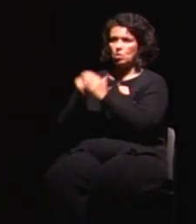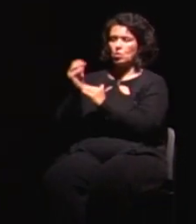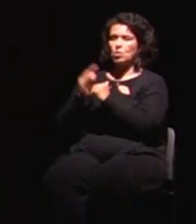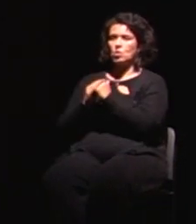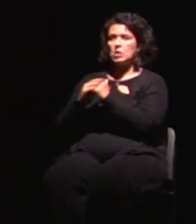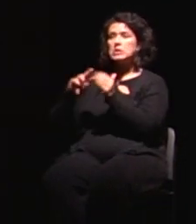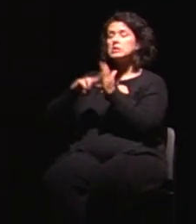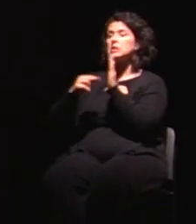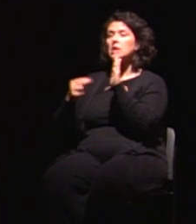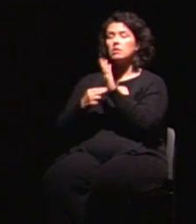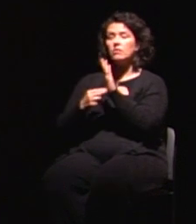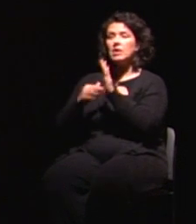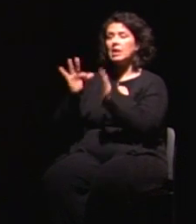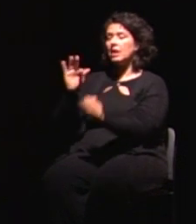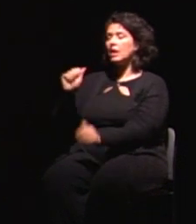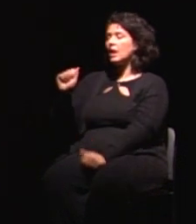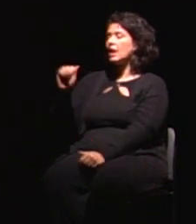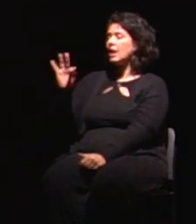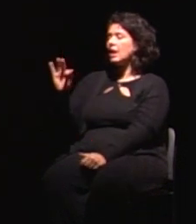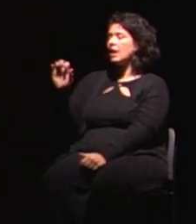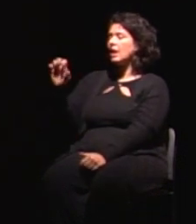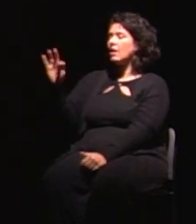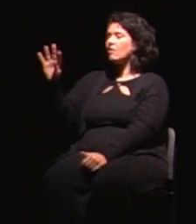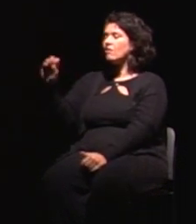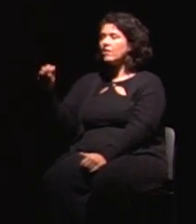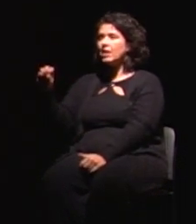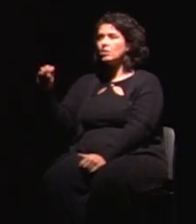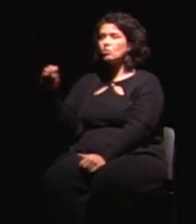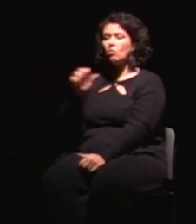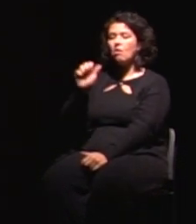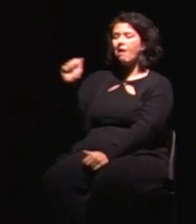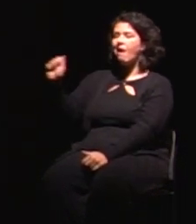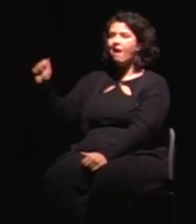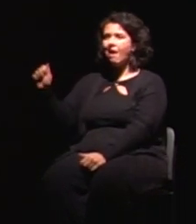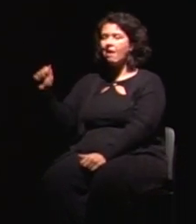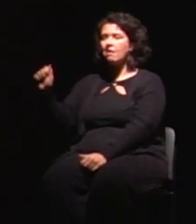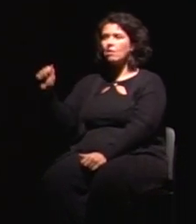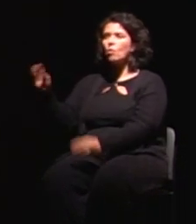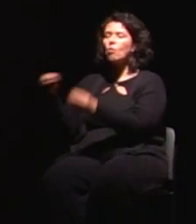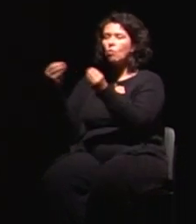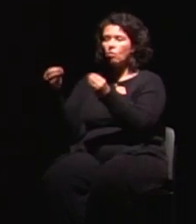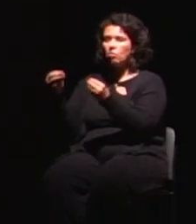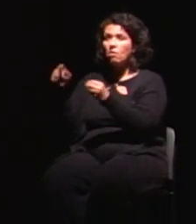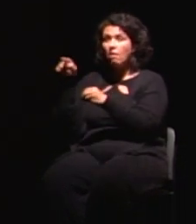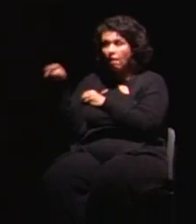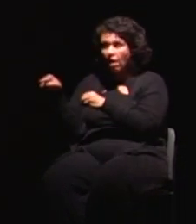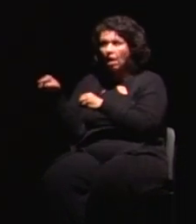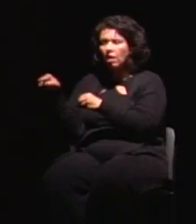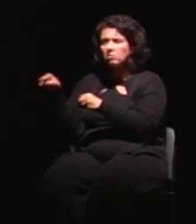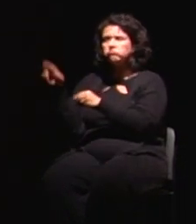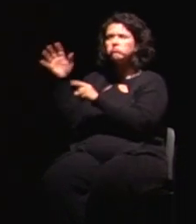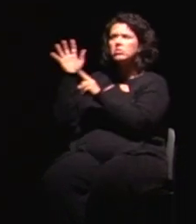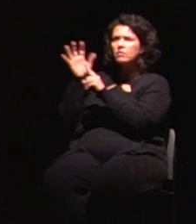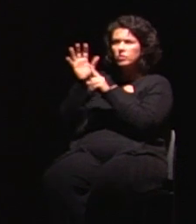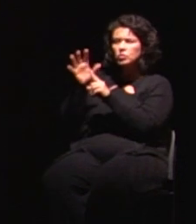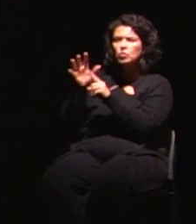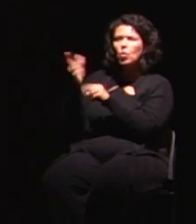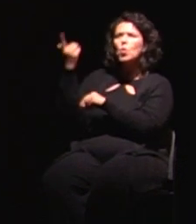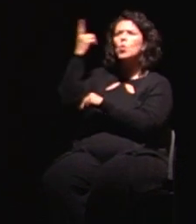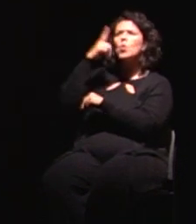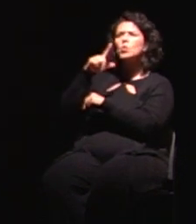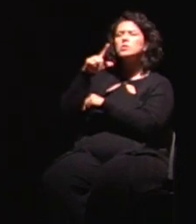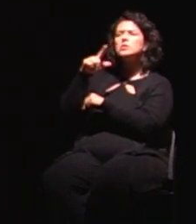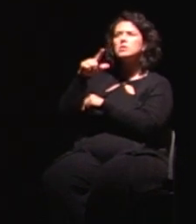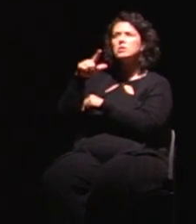a. E é isso que Estefânia conviveu e espalhou